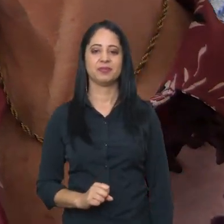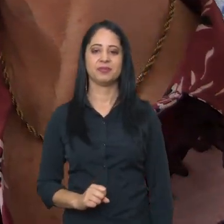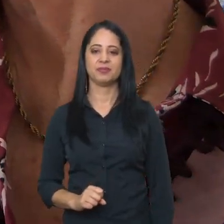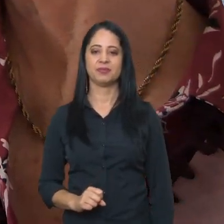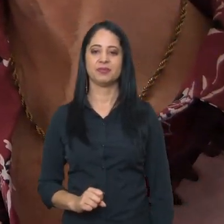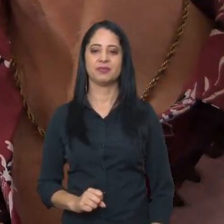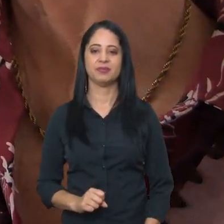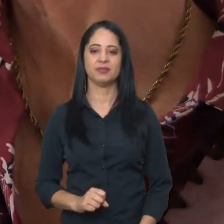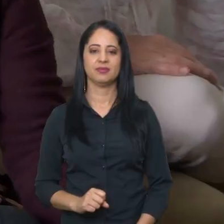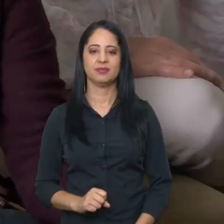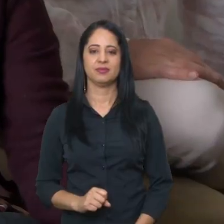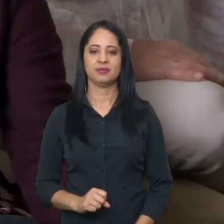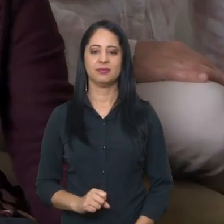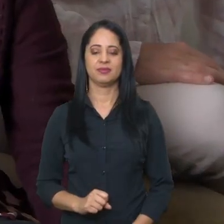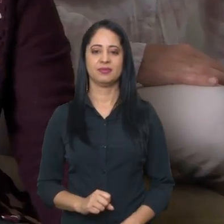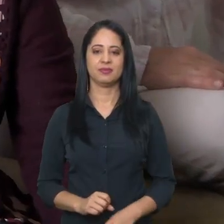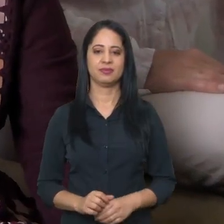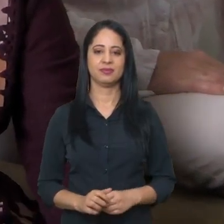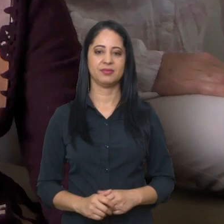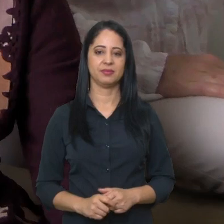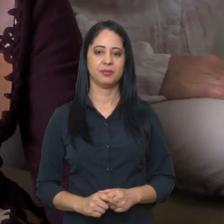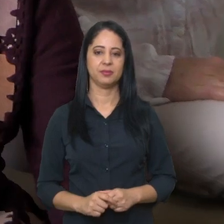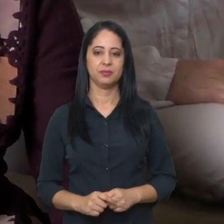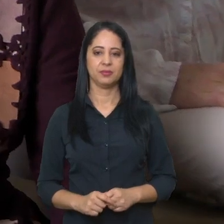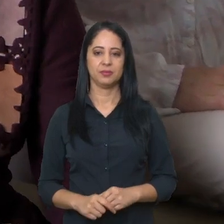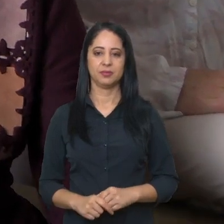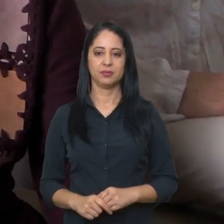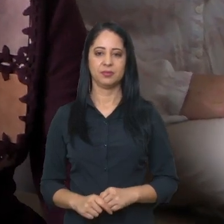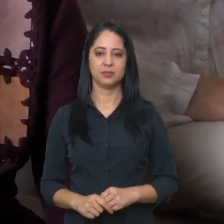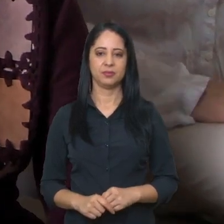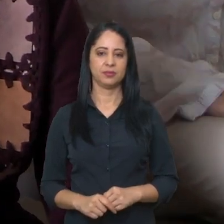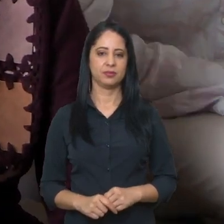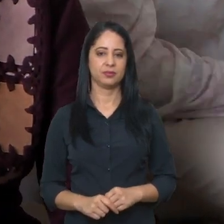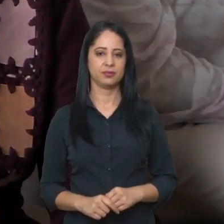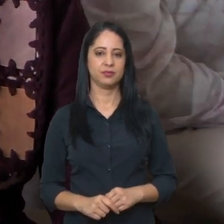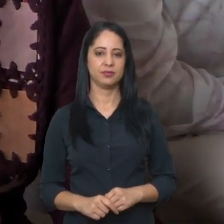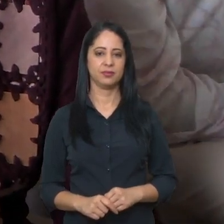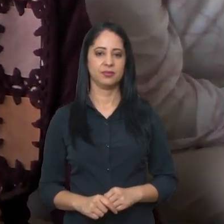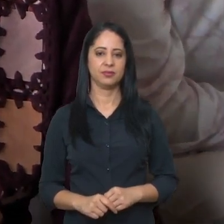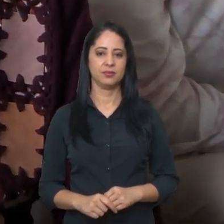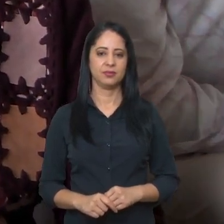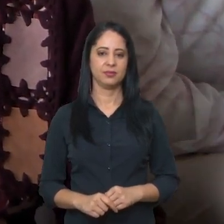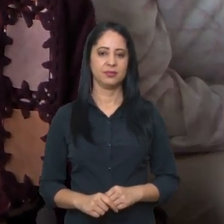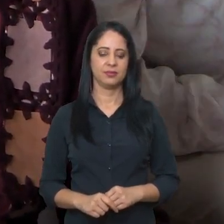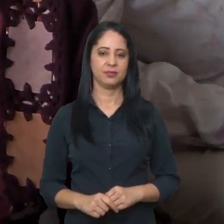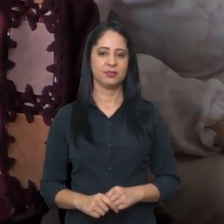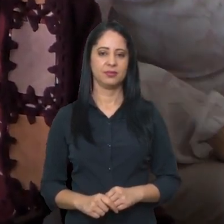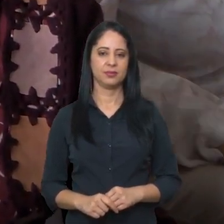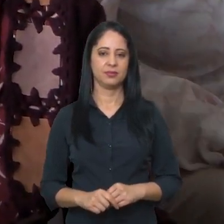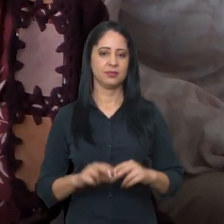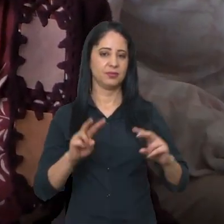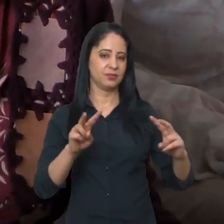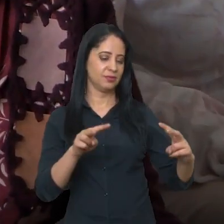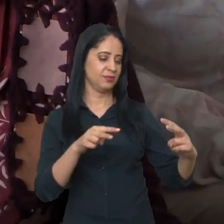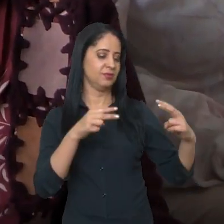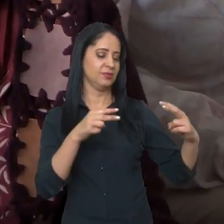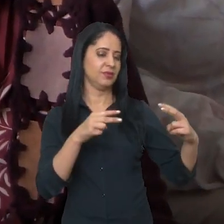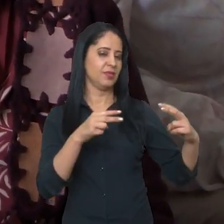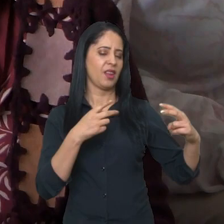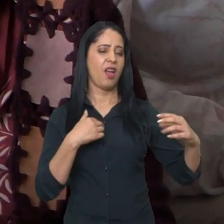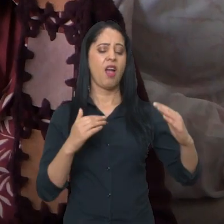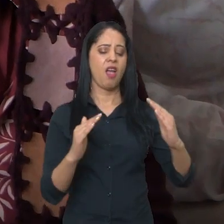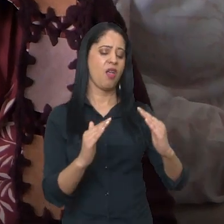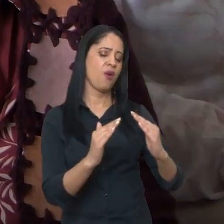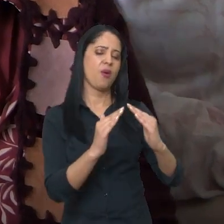de olhares esquios, em todos os bares você não está.